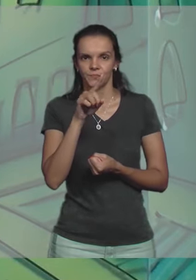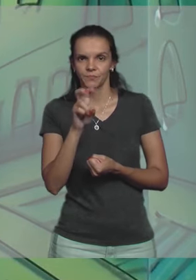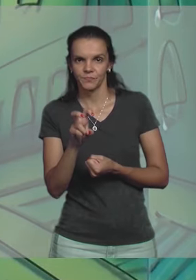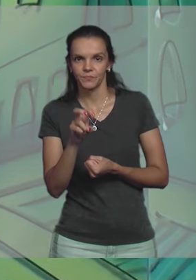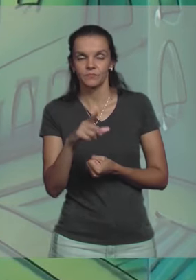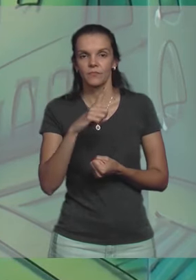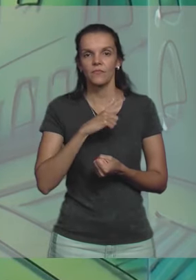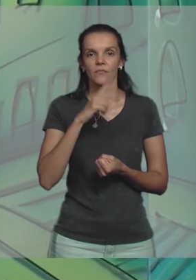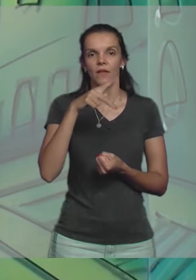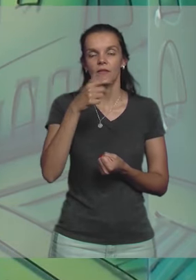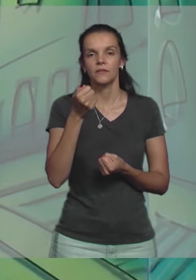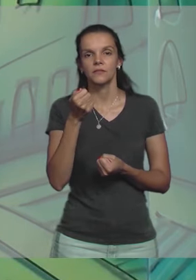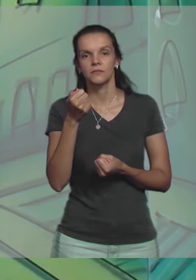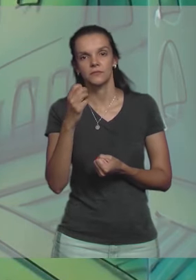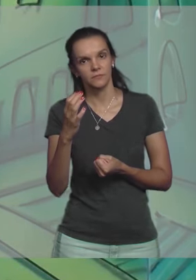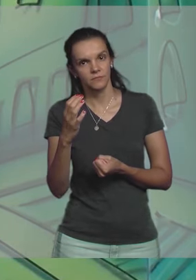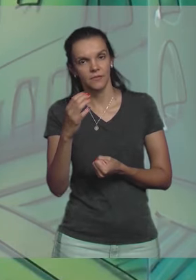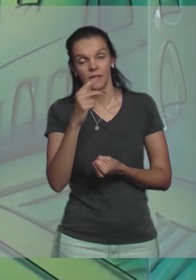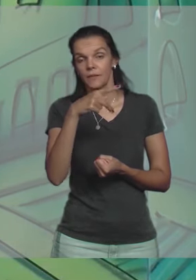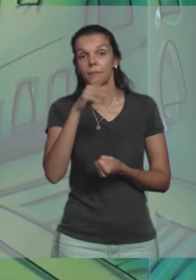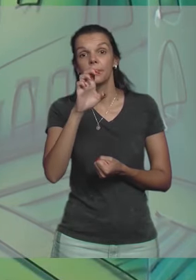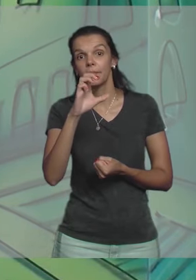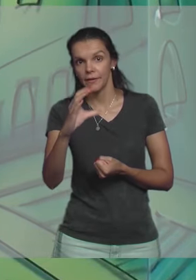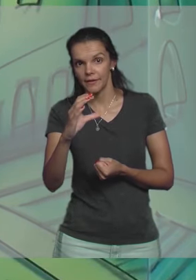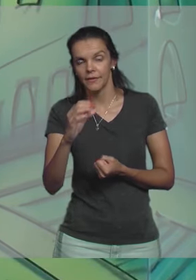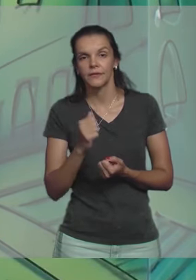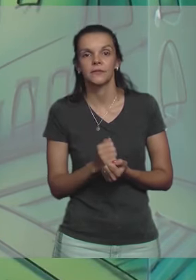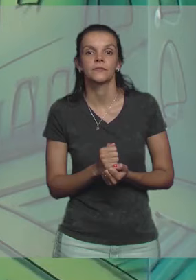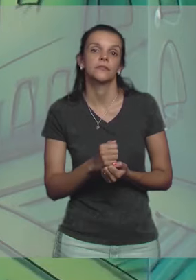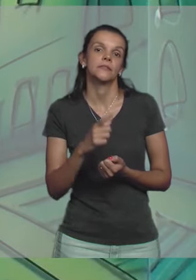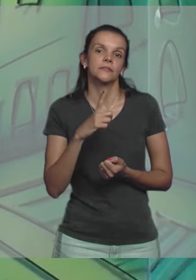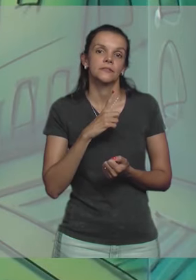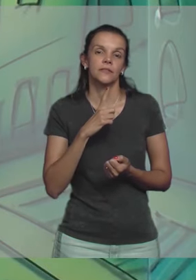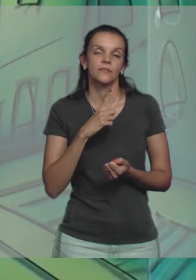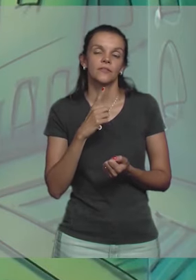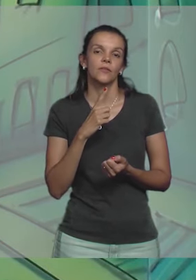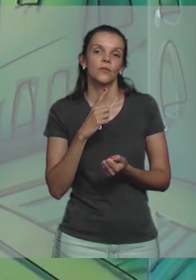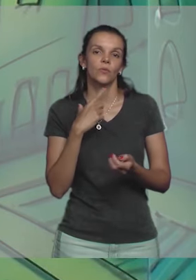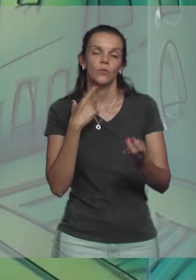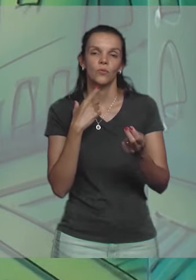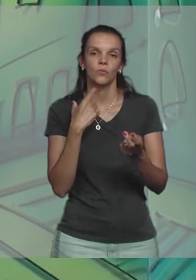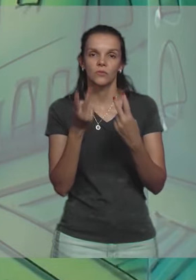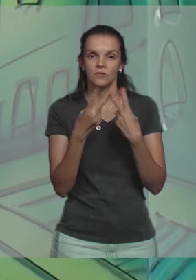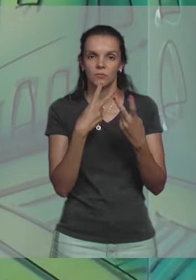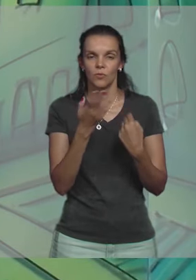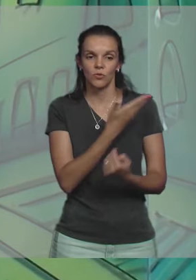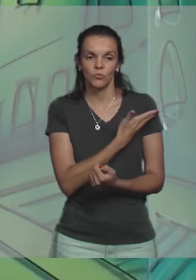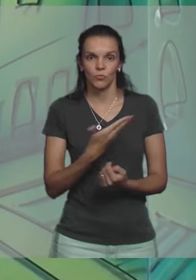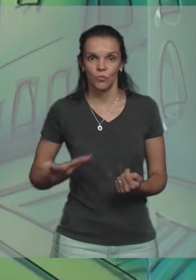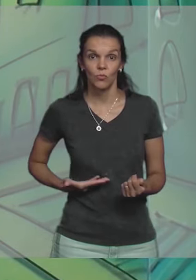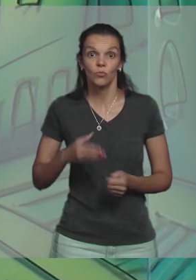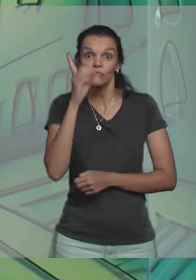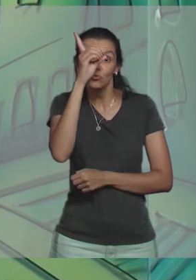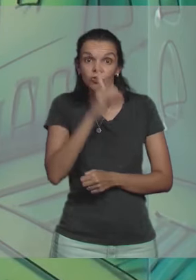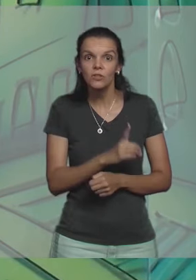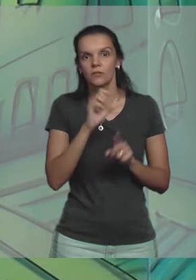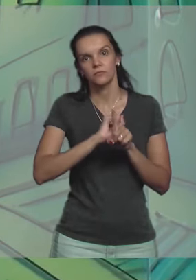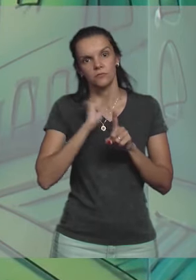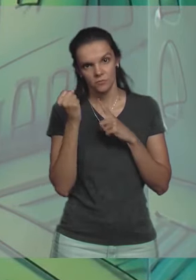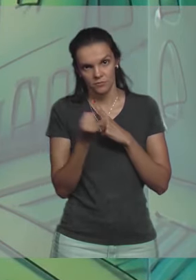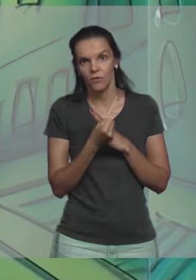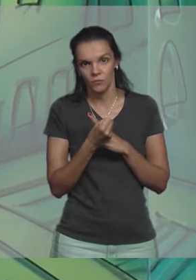a PEC, em que atribuiu o transporte público como direito social, uma emenda constitucional, né? Mas